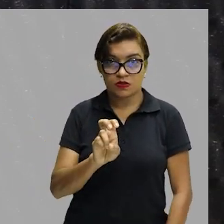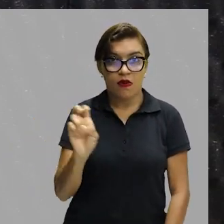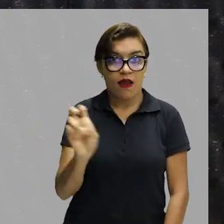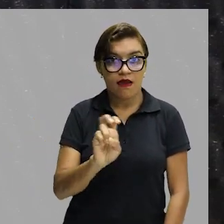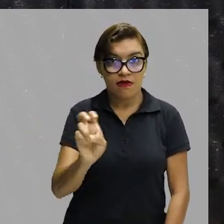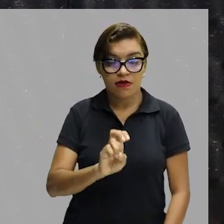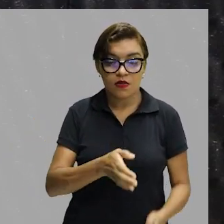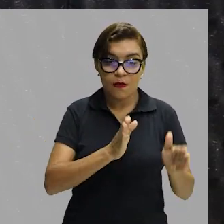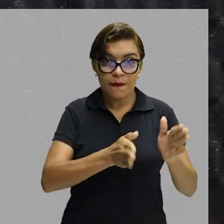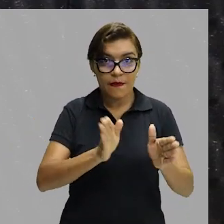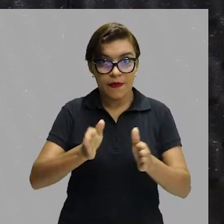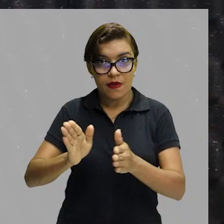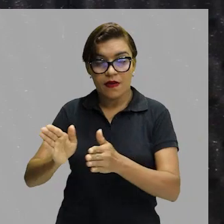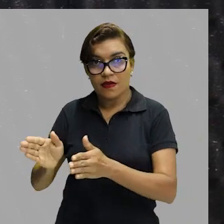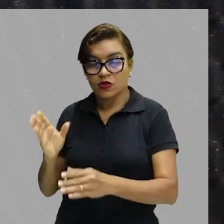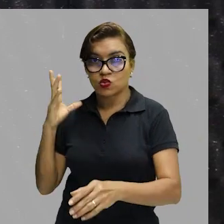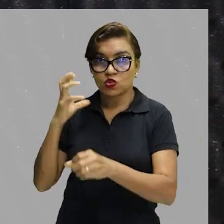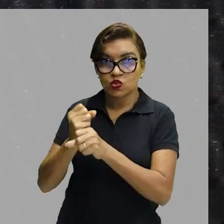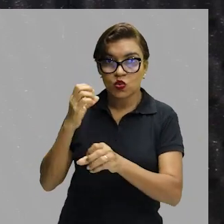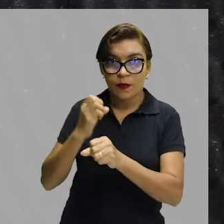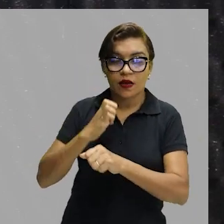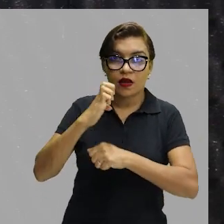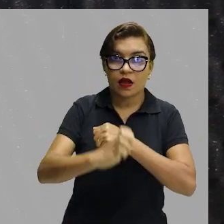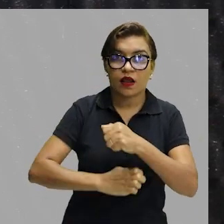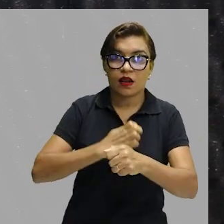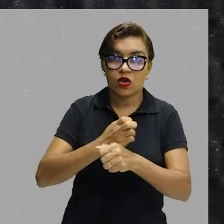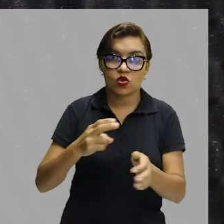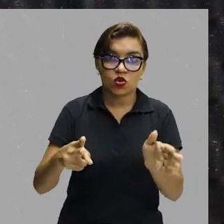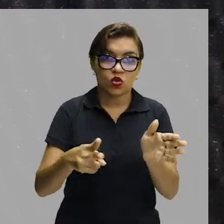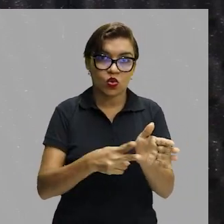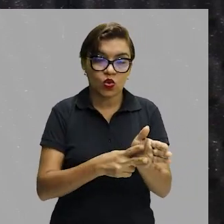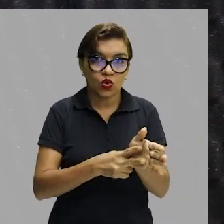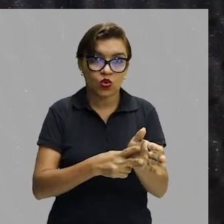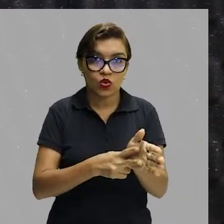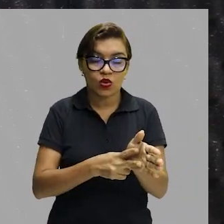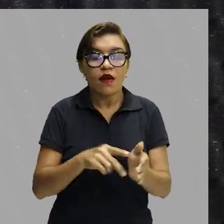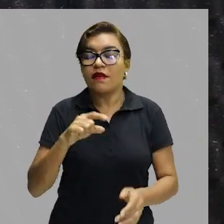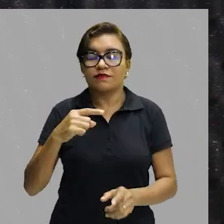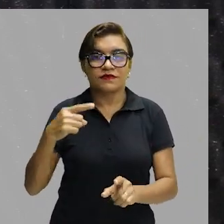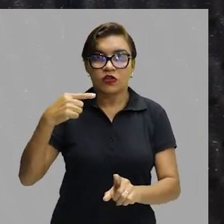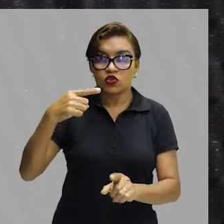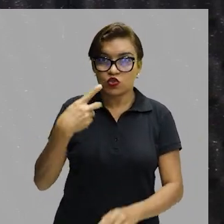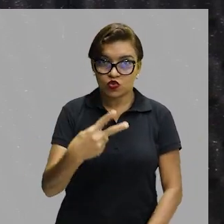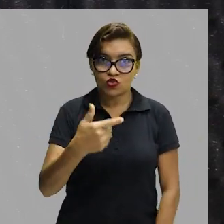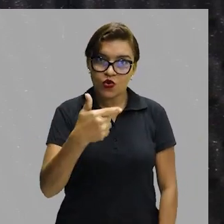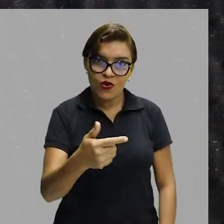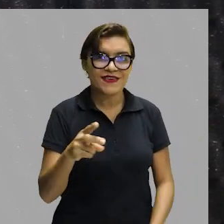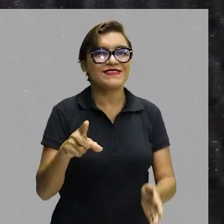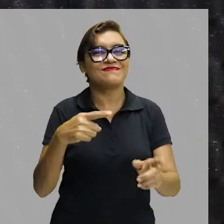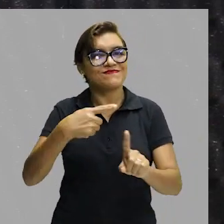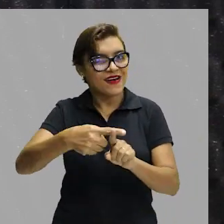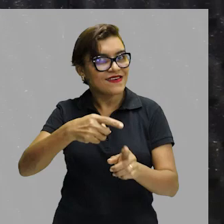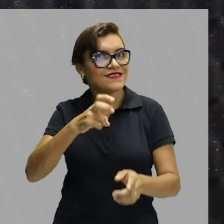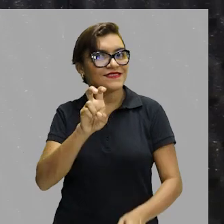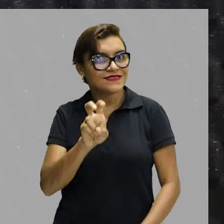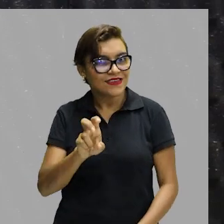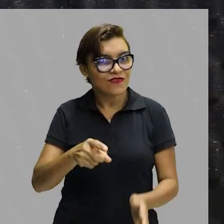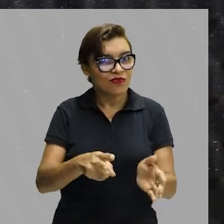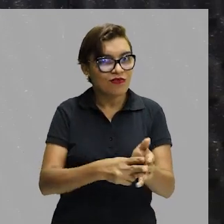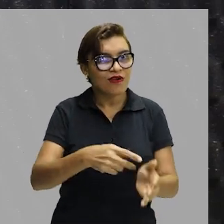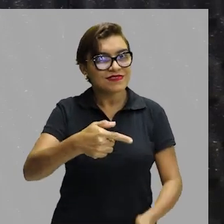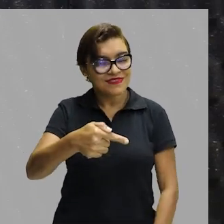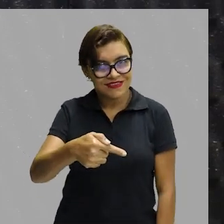quinto período. Somando os elétrons, 2 mais 5, 7. Então, família 7A. Quinto período, família